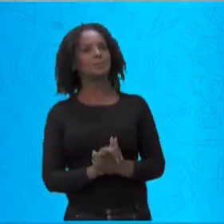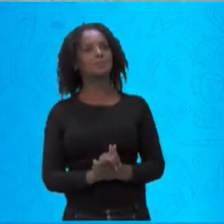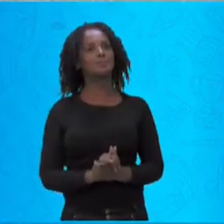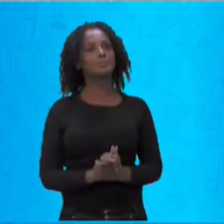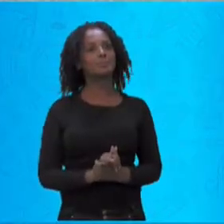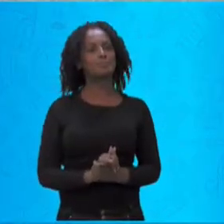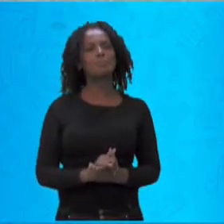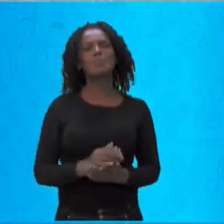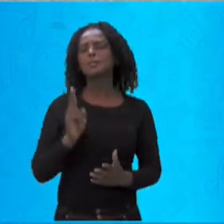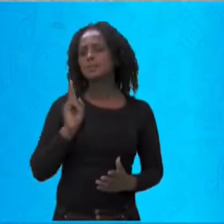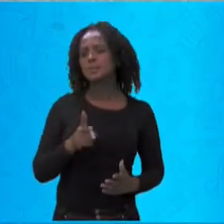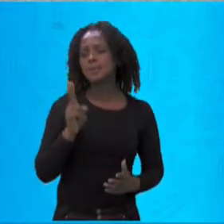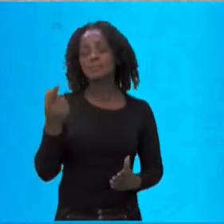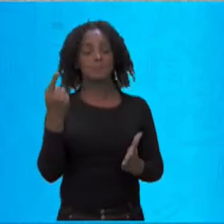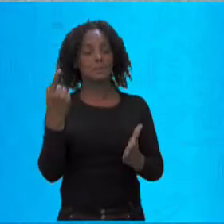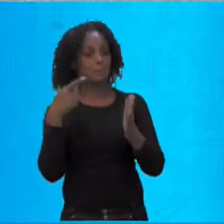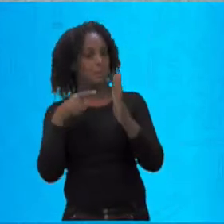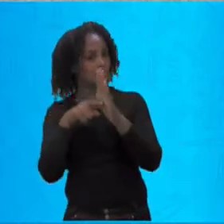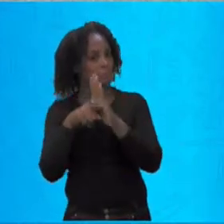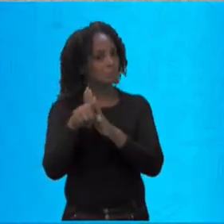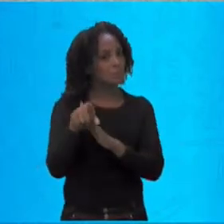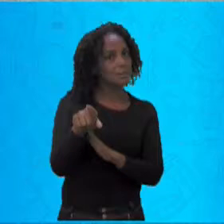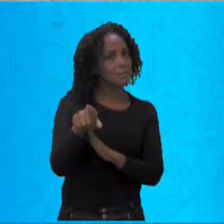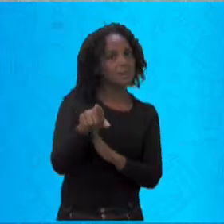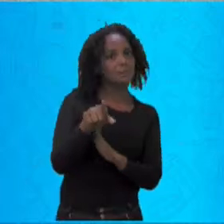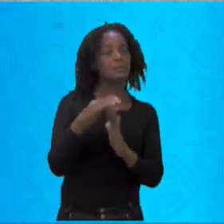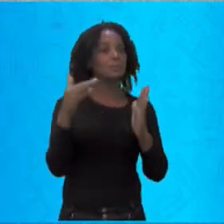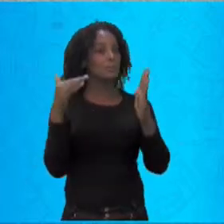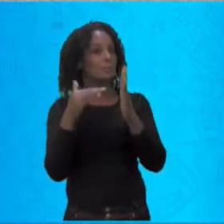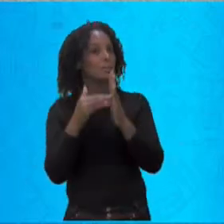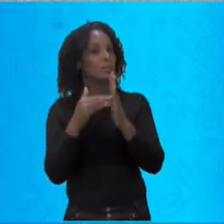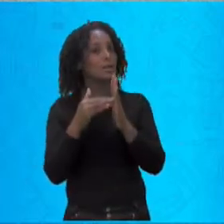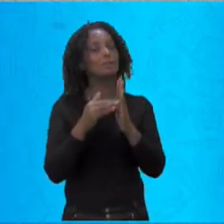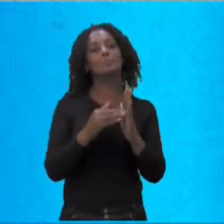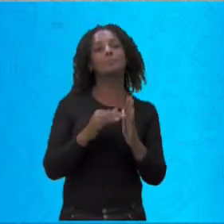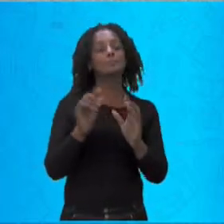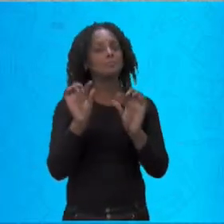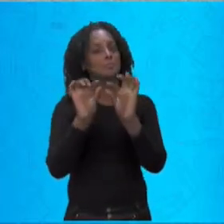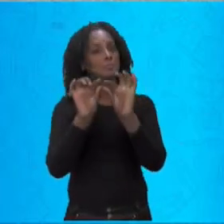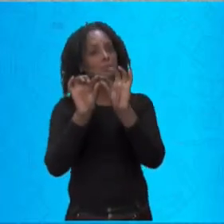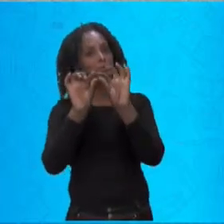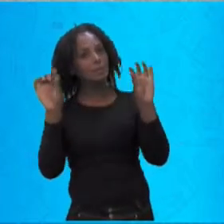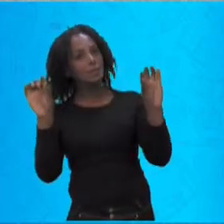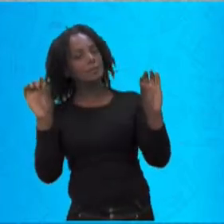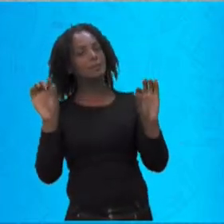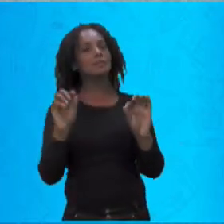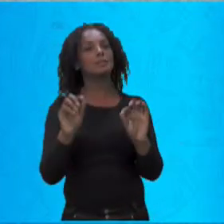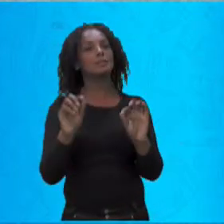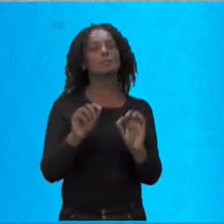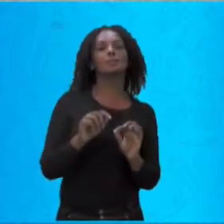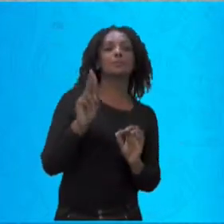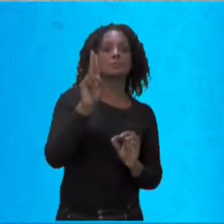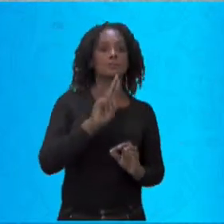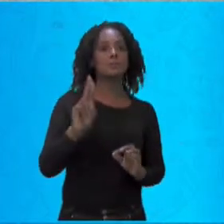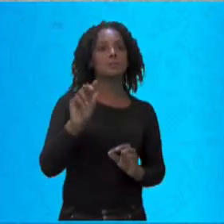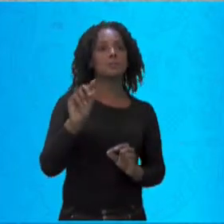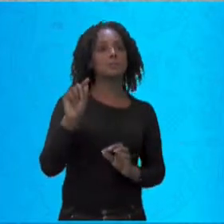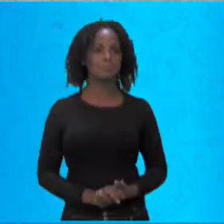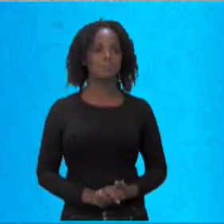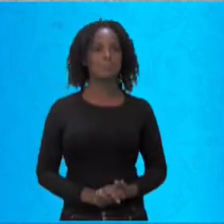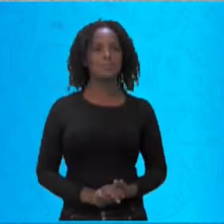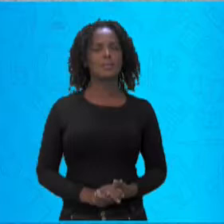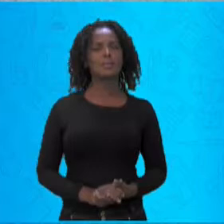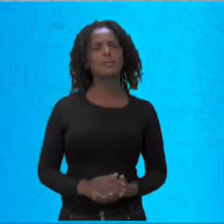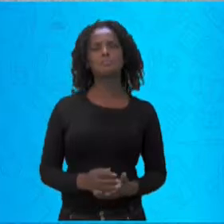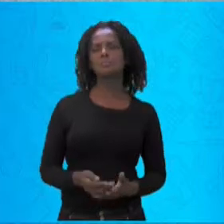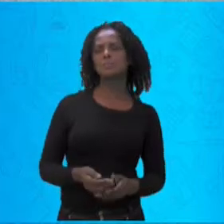pergunta. Sempre que você perguntar, no final da frase, usamos o ponto de interrogação.